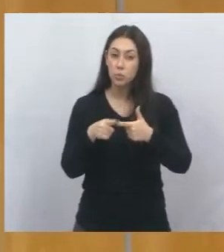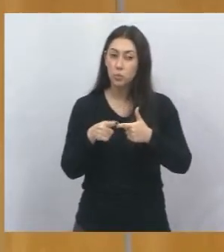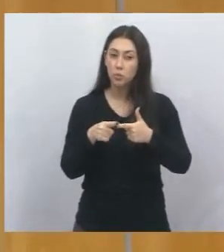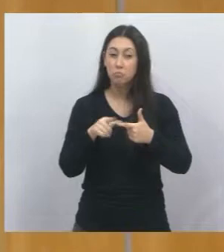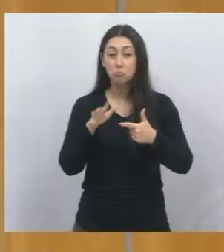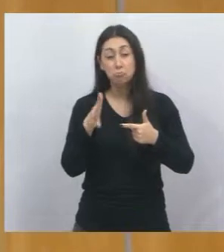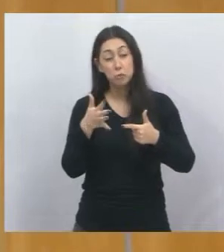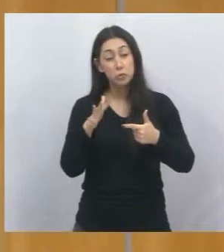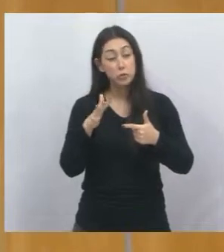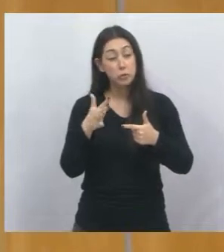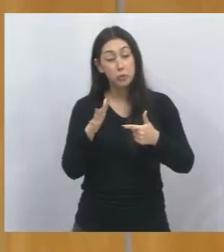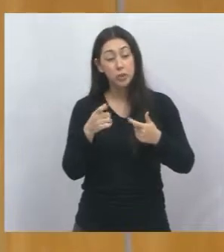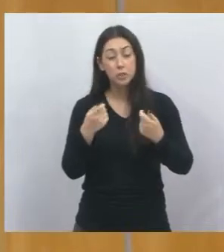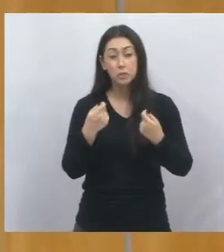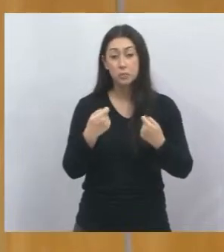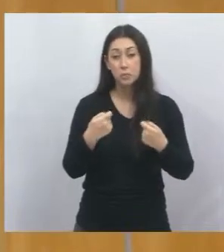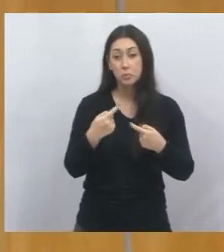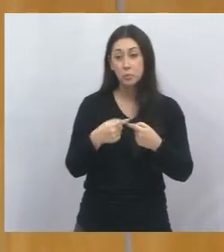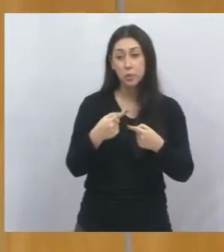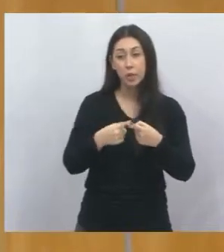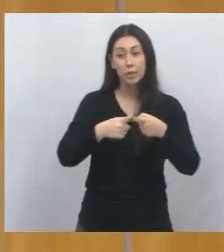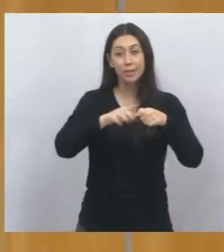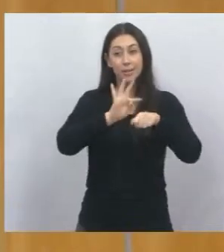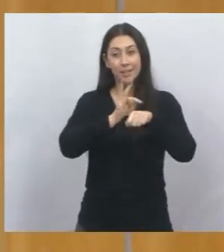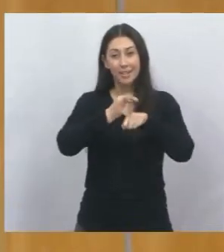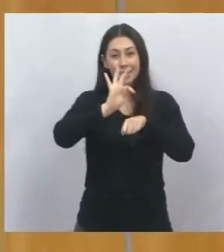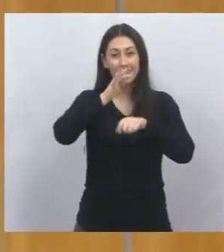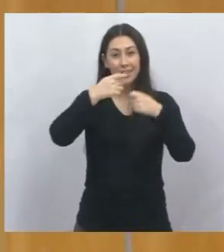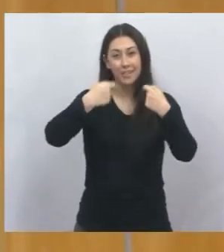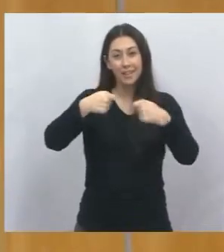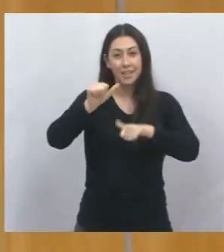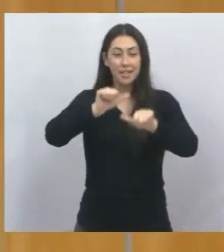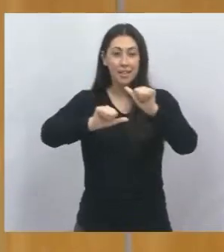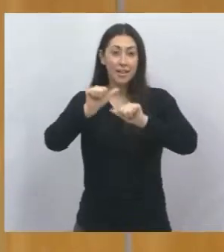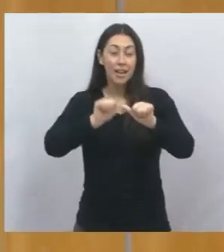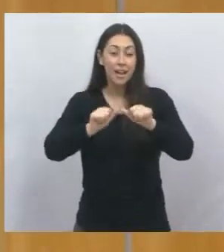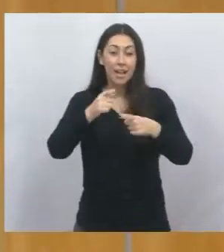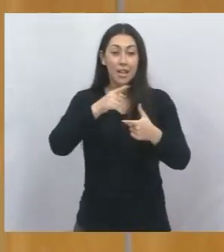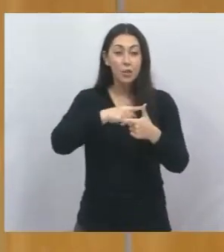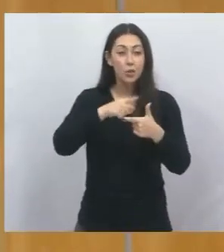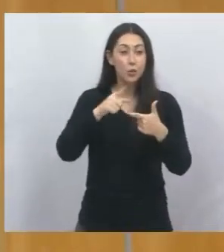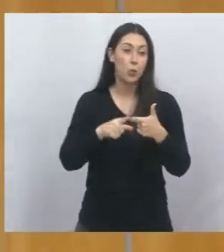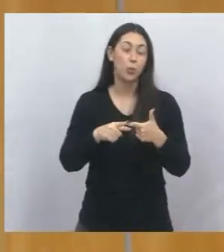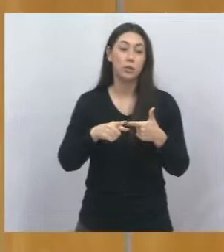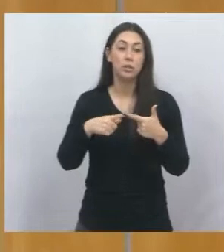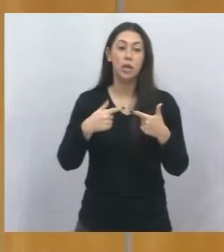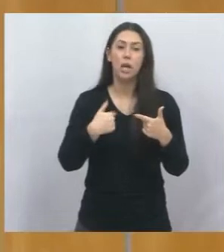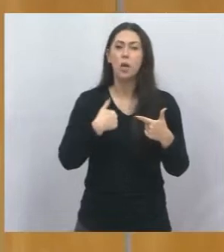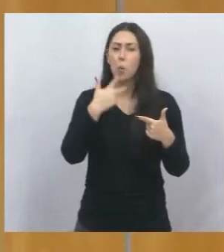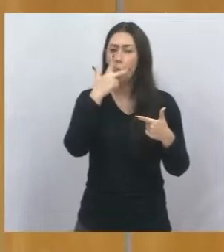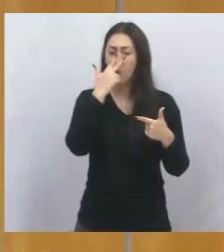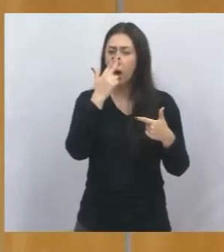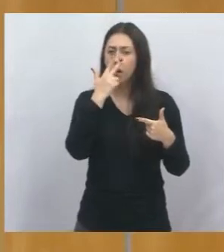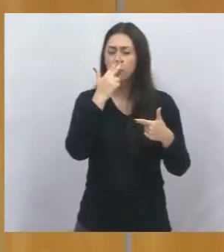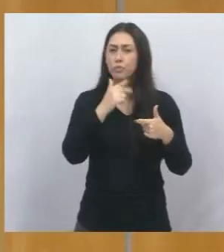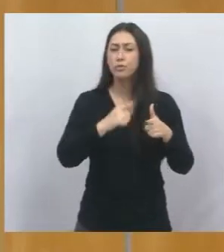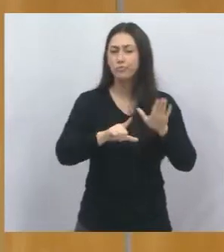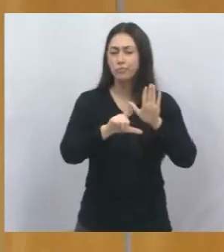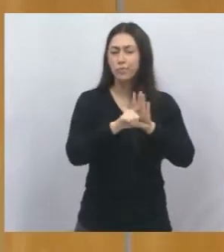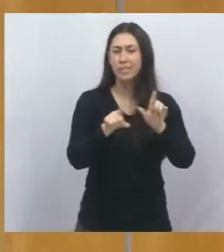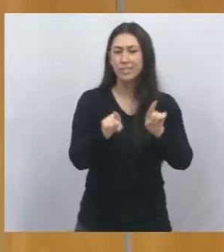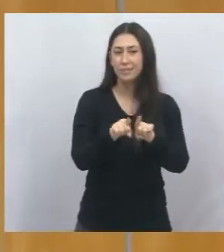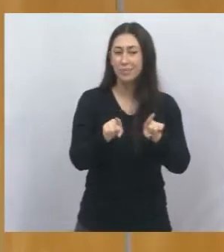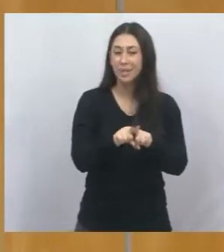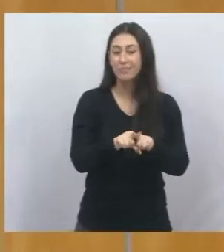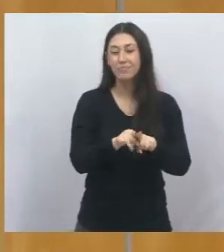metade, porque tecnicamente não era possível, e 2, eu estou convencido que legalmente também não